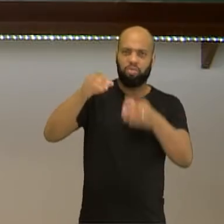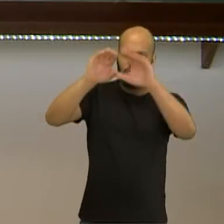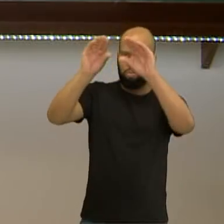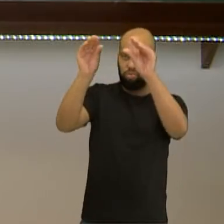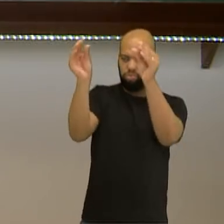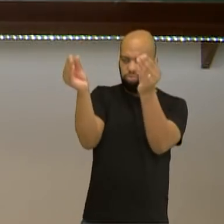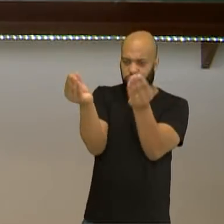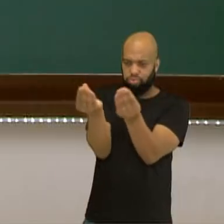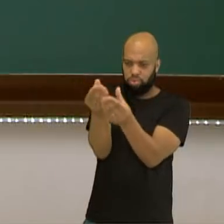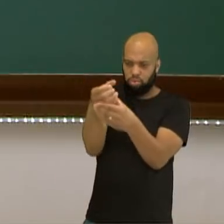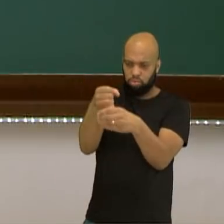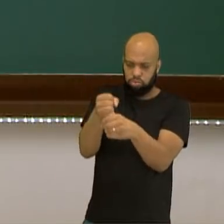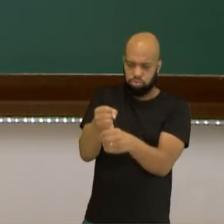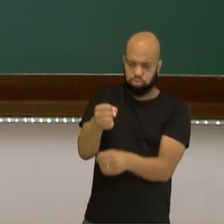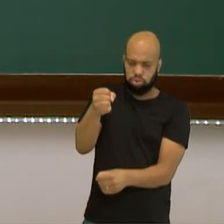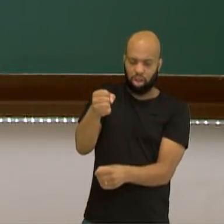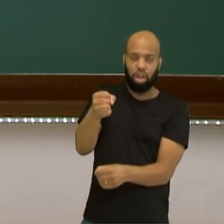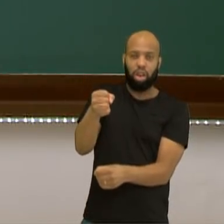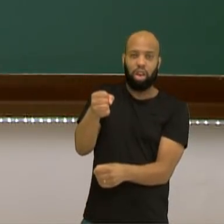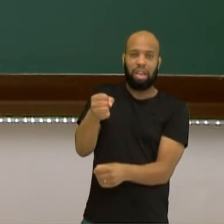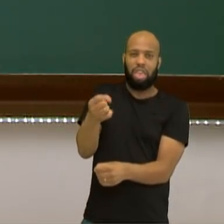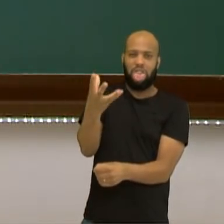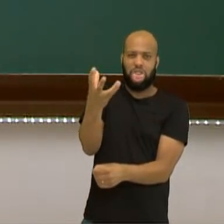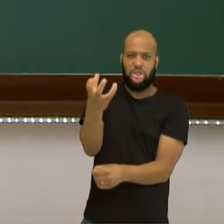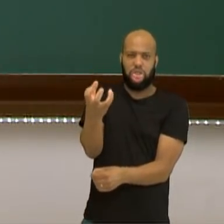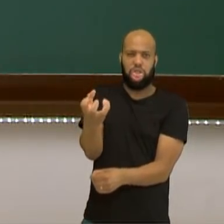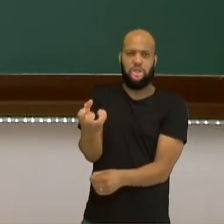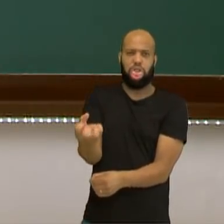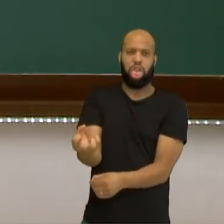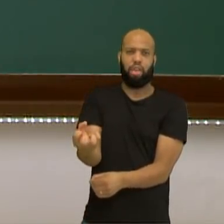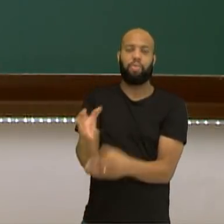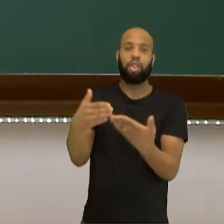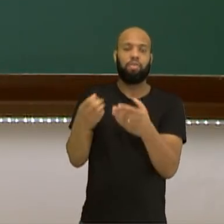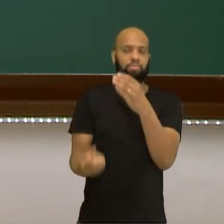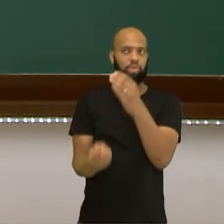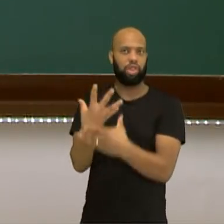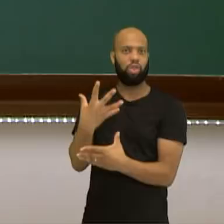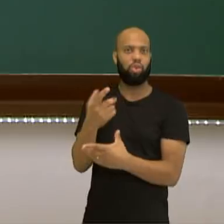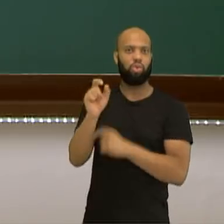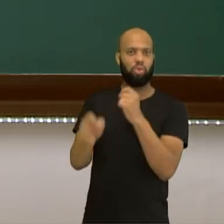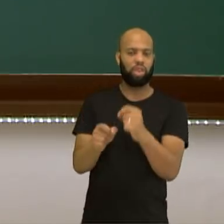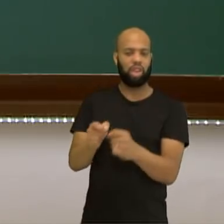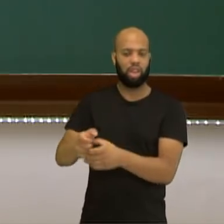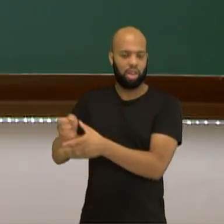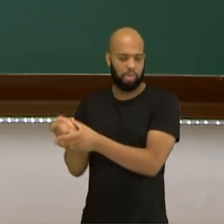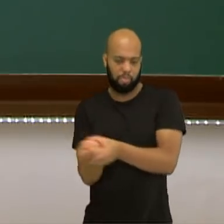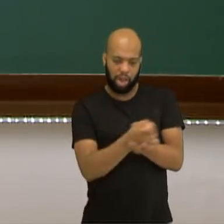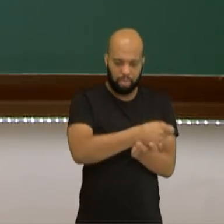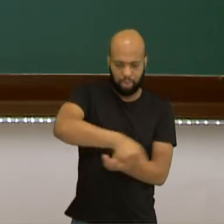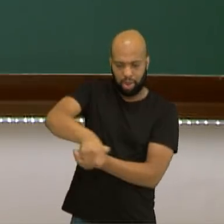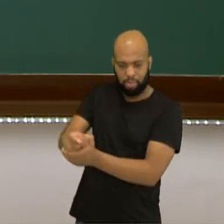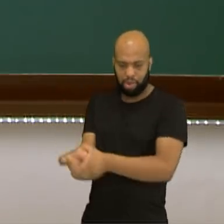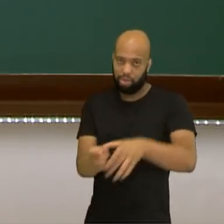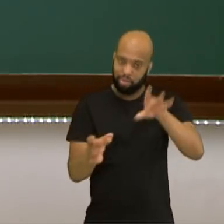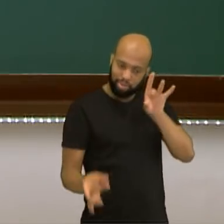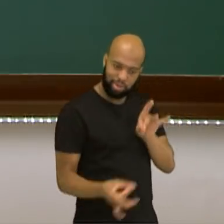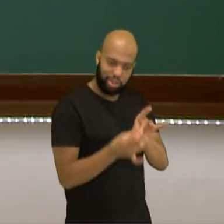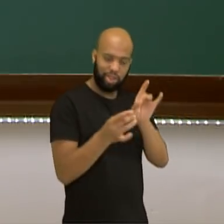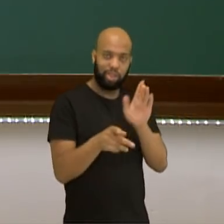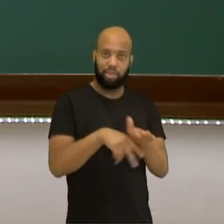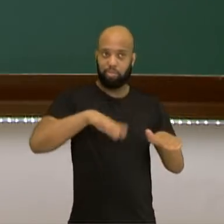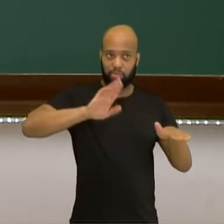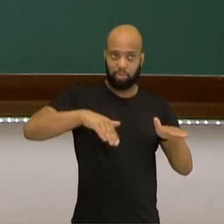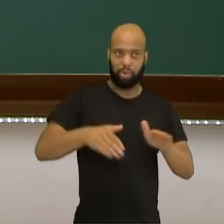eles começaram de uma forma recreativa. Na década de 80 foram as primeiras competições no